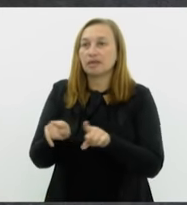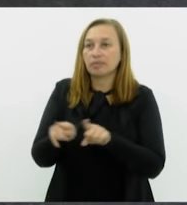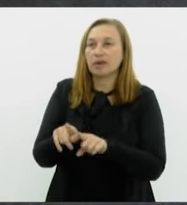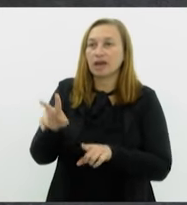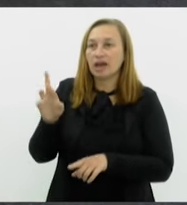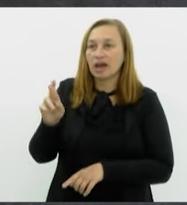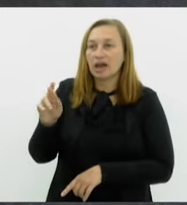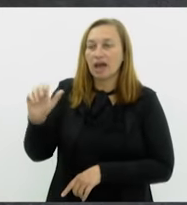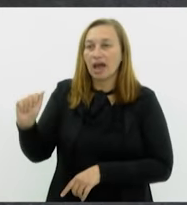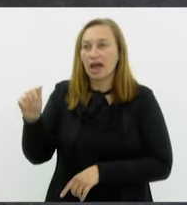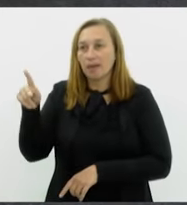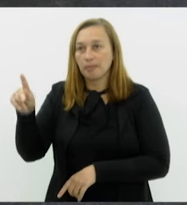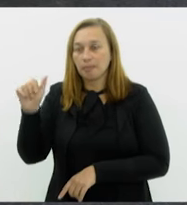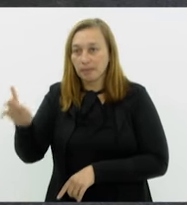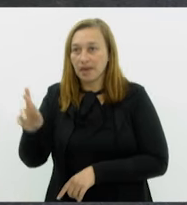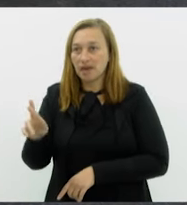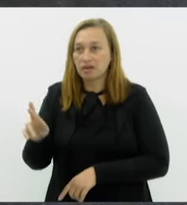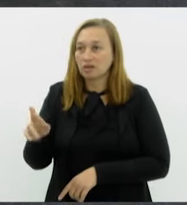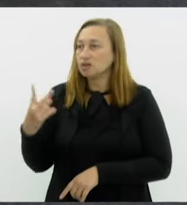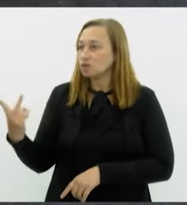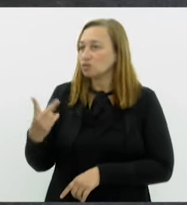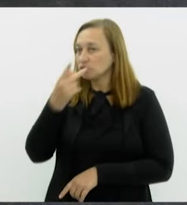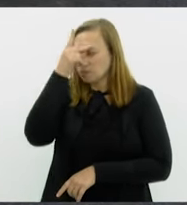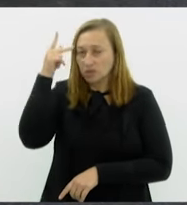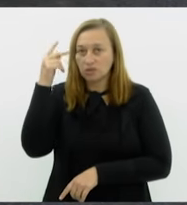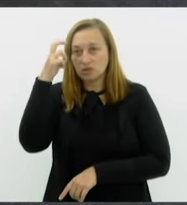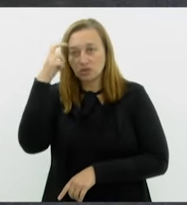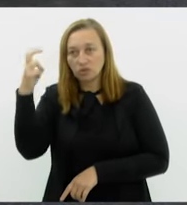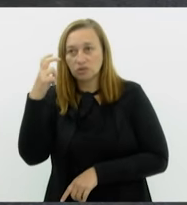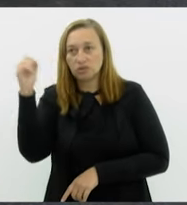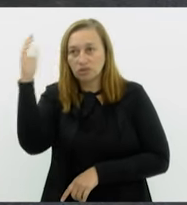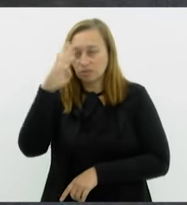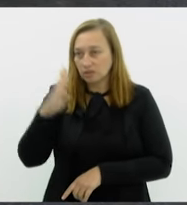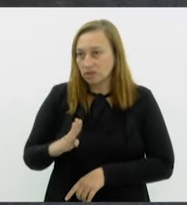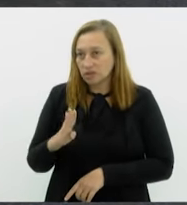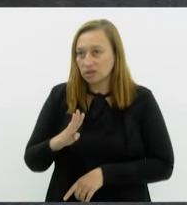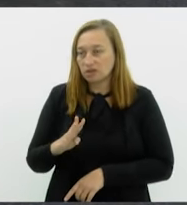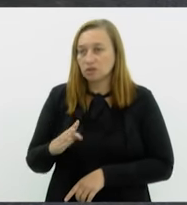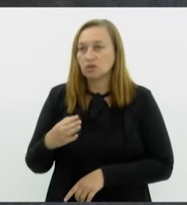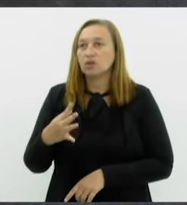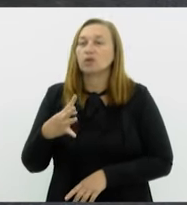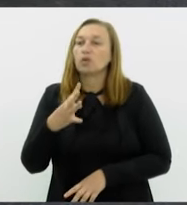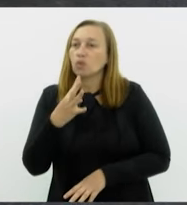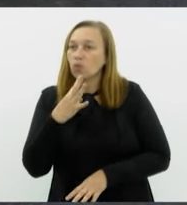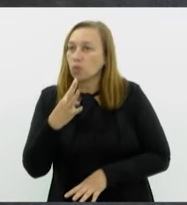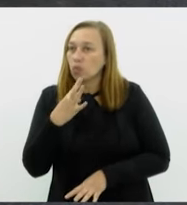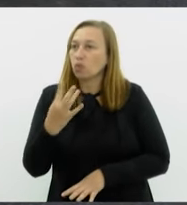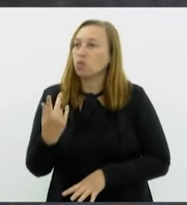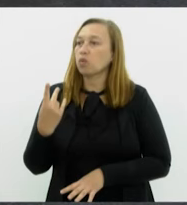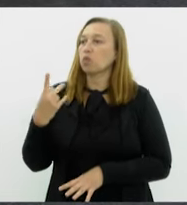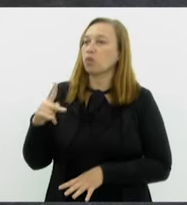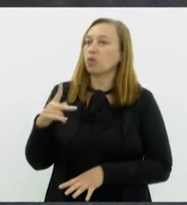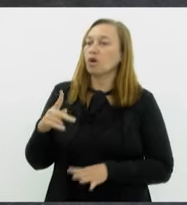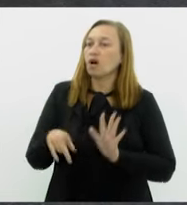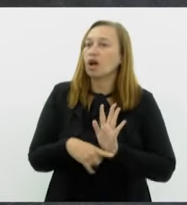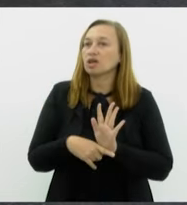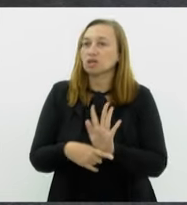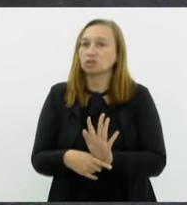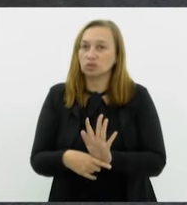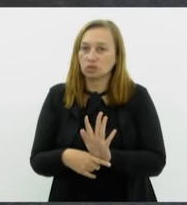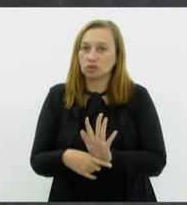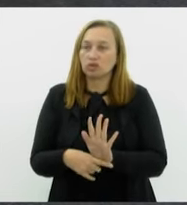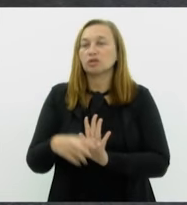Mano Brown, duas figuras icônicas da cultura brasileira, em reconhecimento à sua contribuição para a